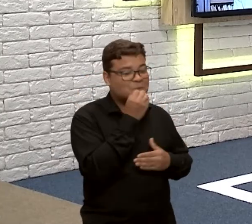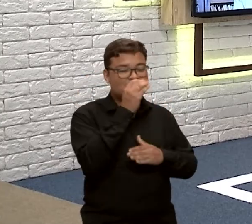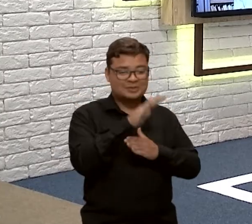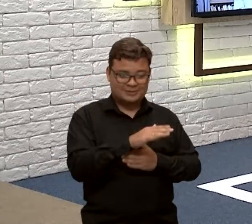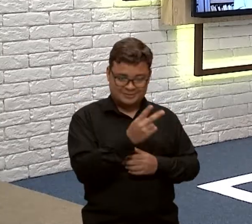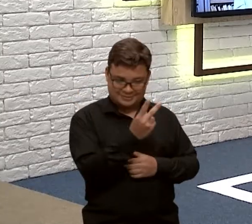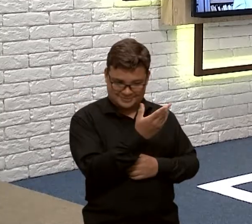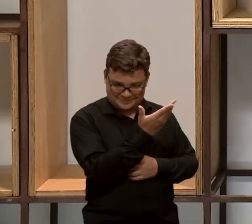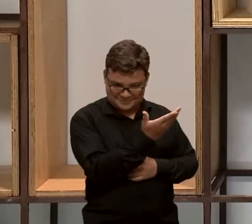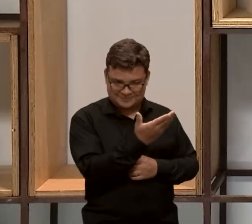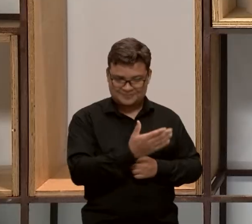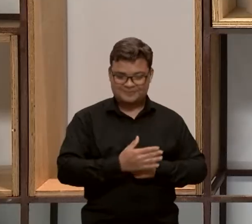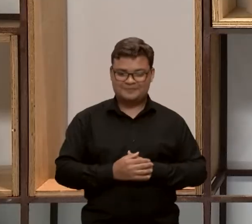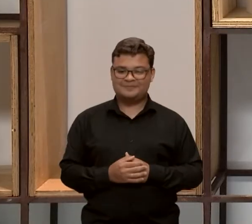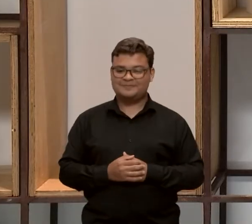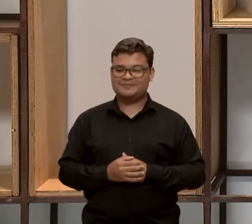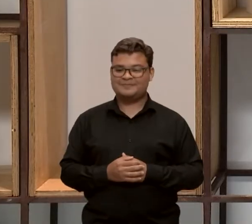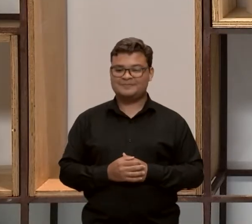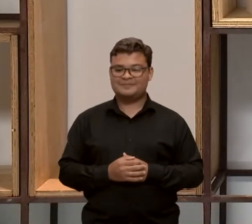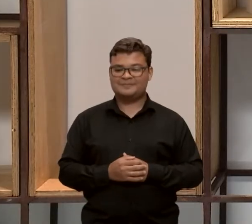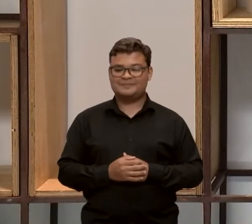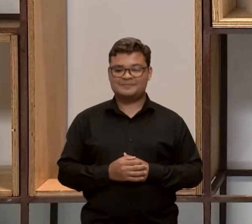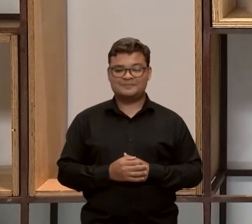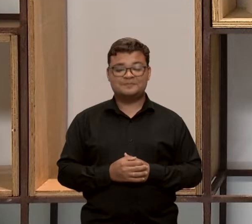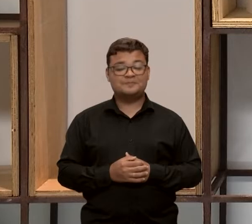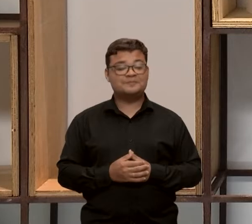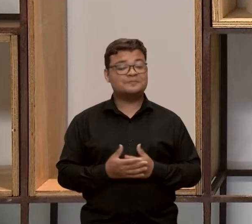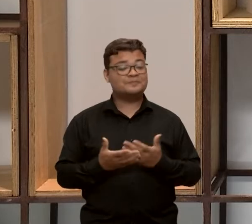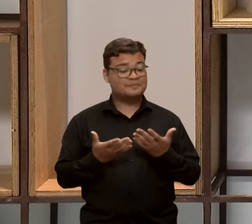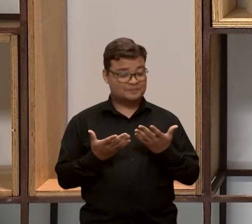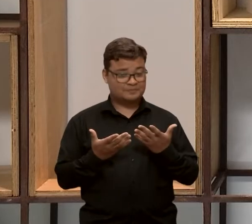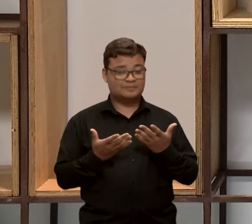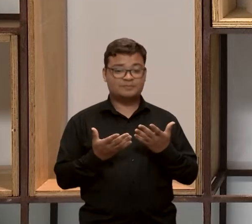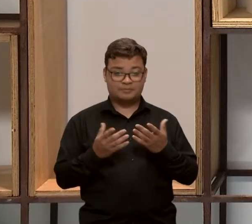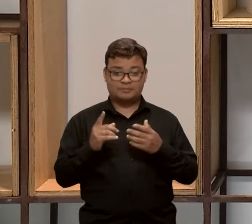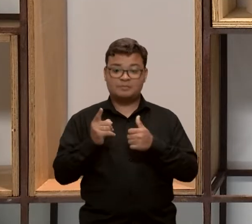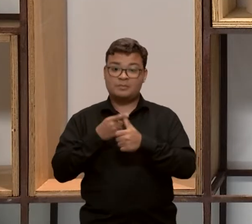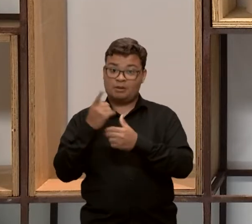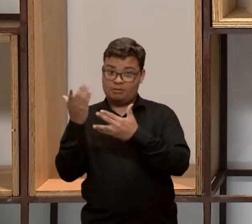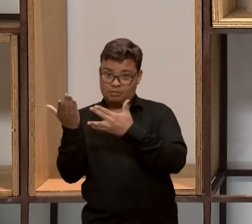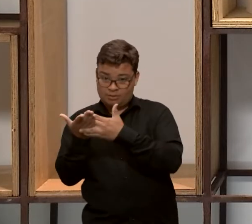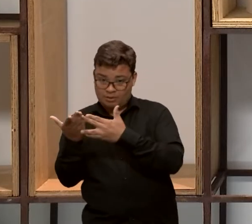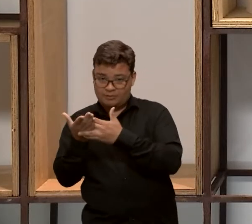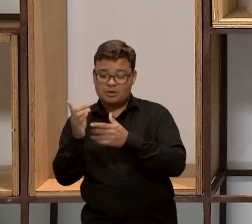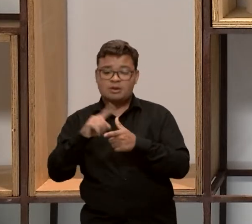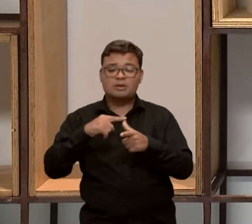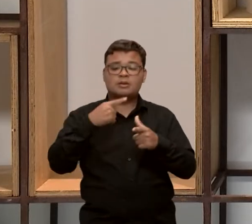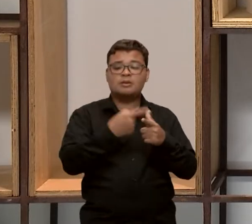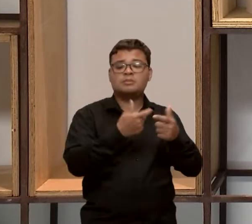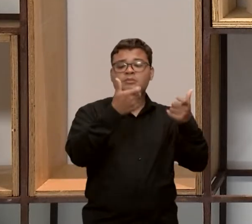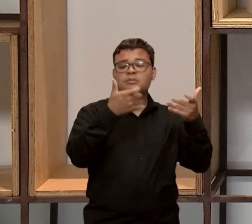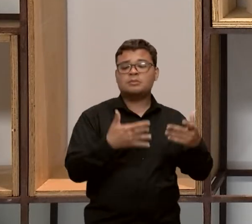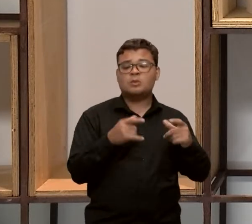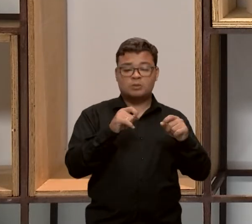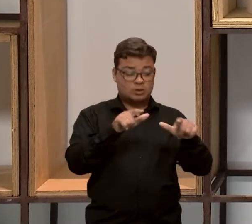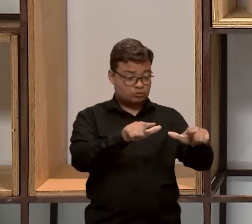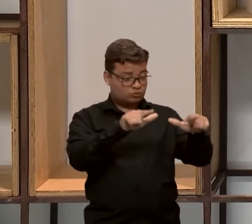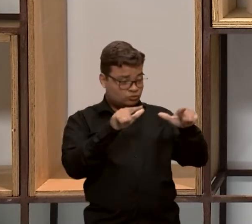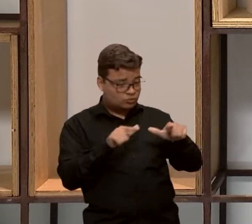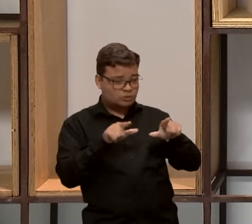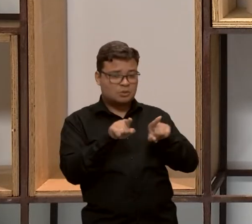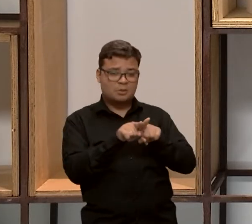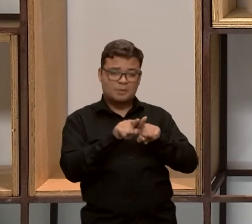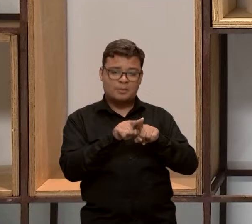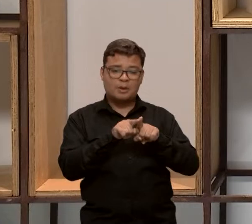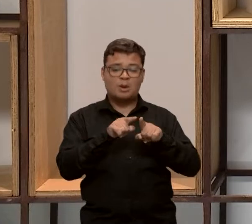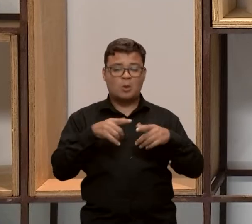dois. Até logo. E a gente volta depois do intervalo para falar mais sobre títulos e